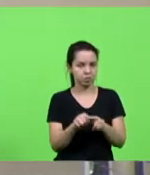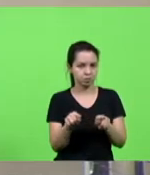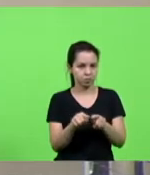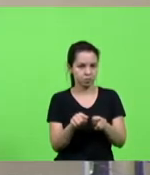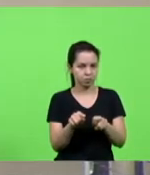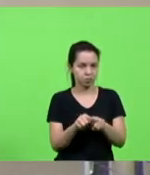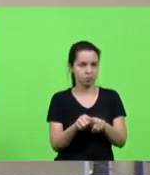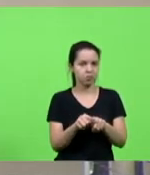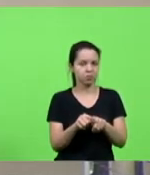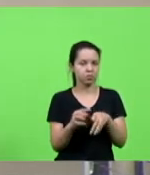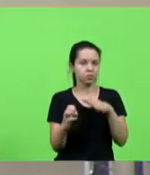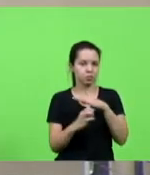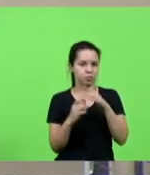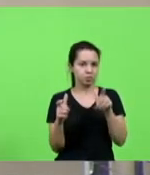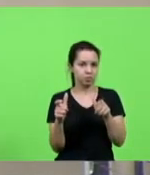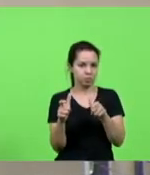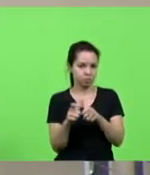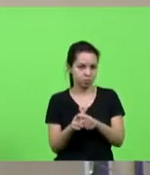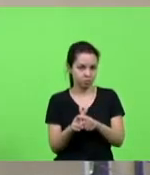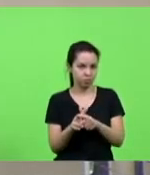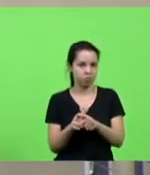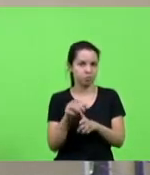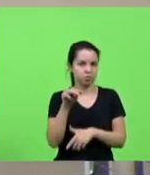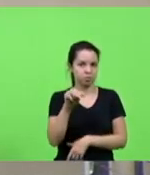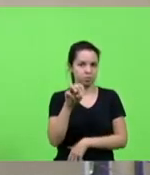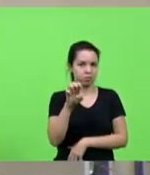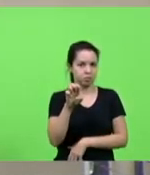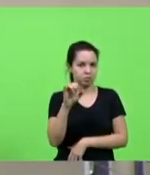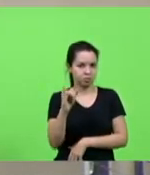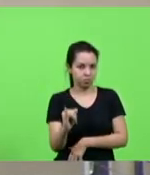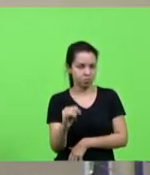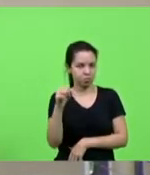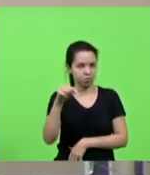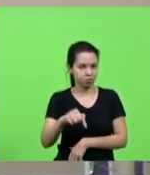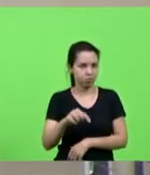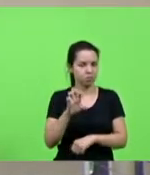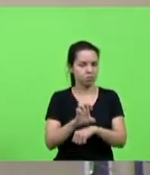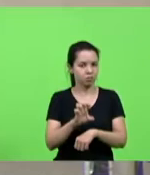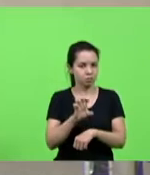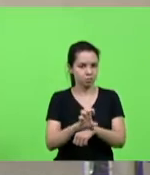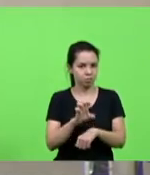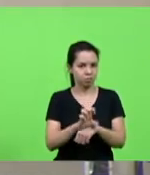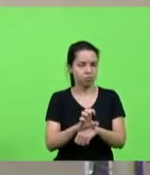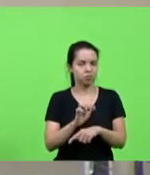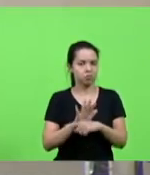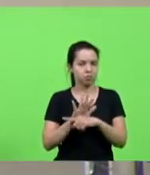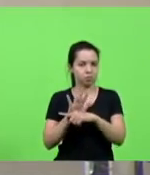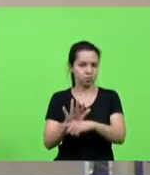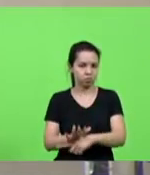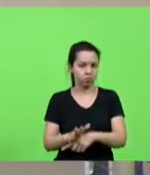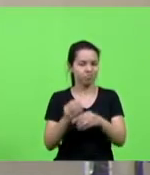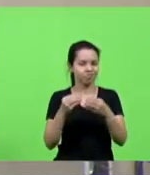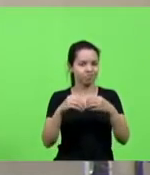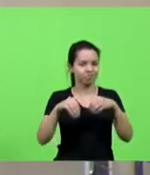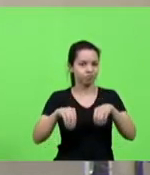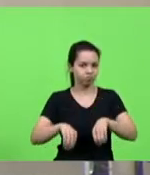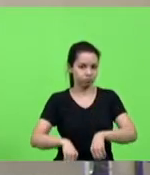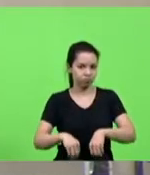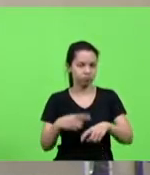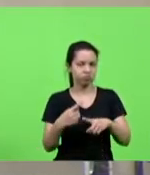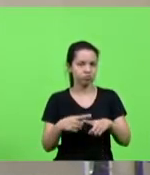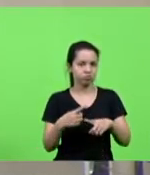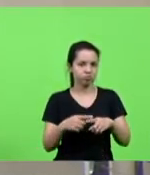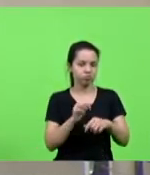a micros e pequenos empreendedores com sede no Estado para enfrentamento dos prejuízos econômicos e sociais advindos da emergência de